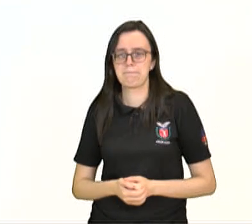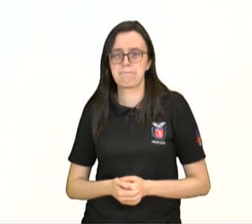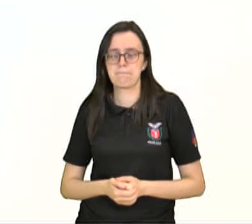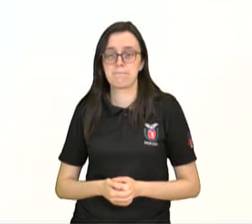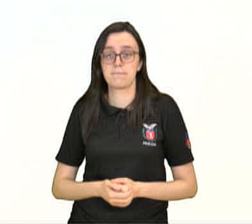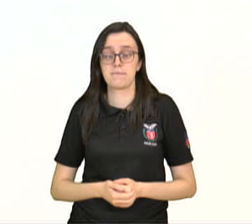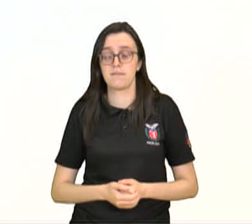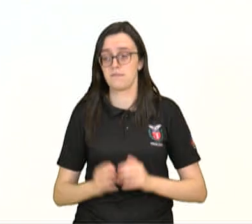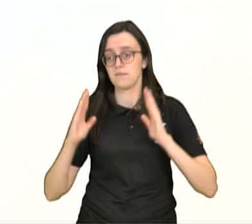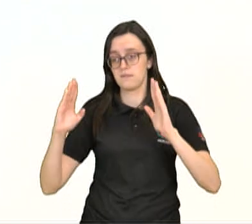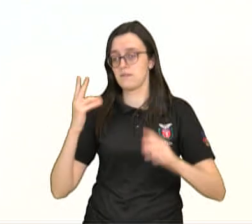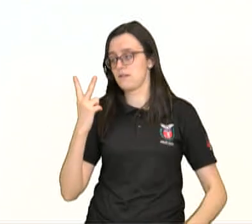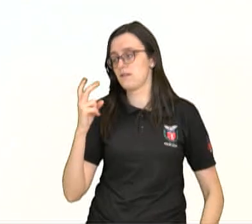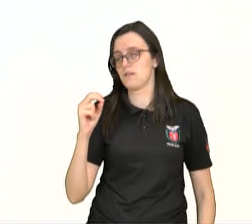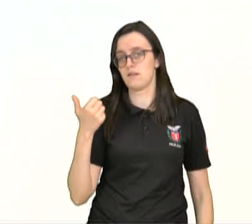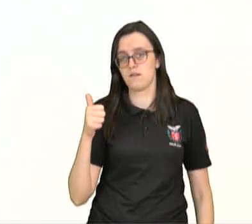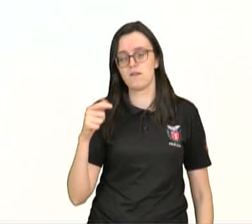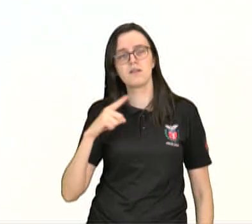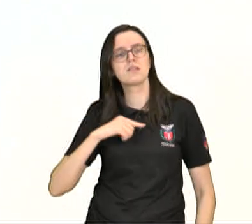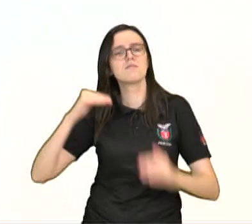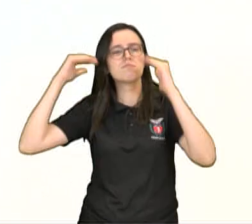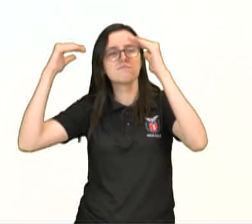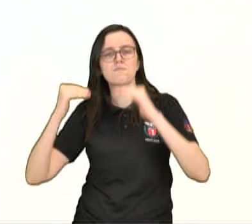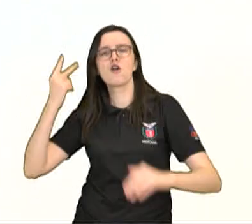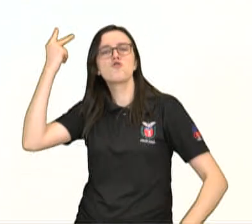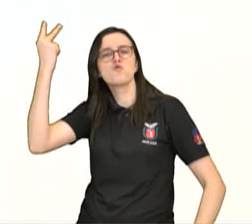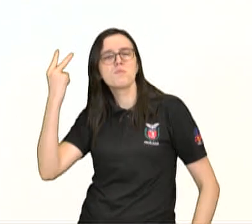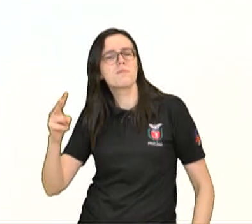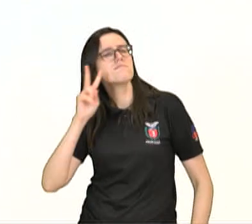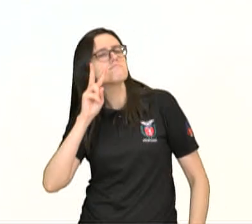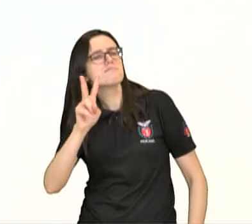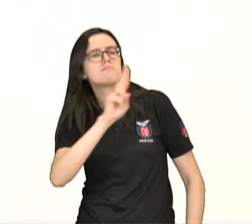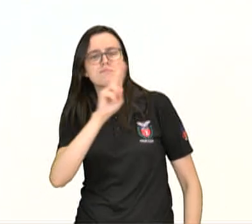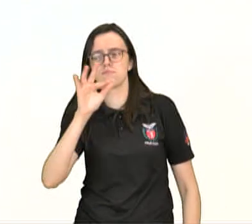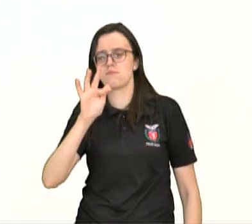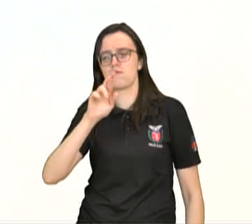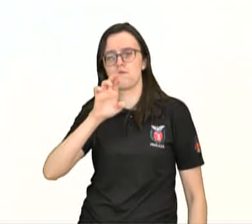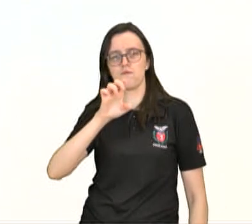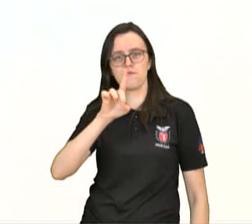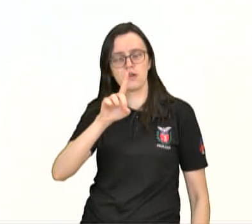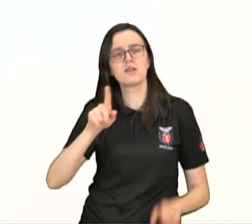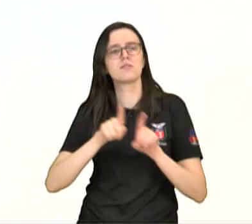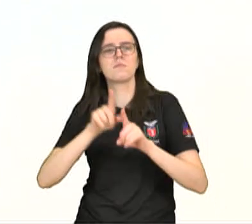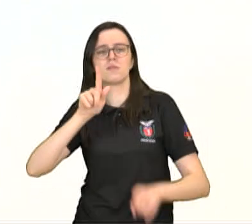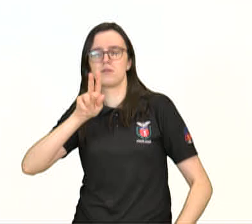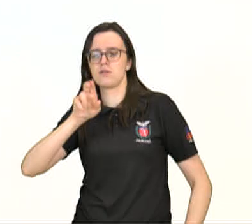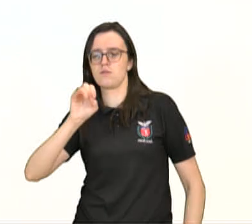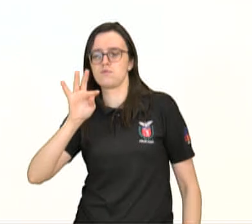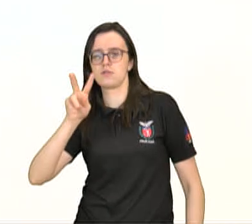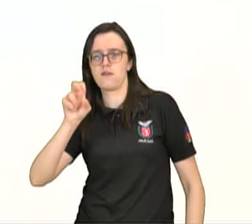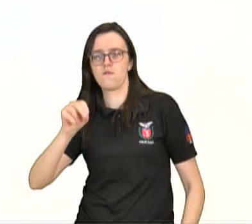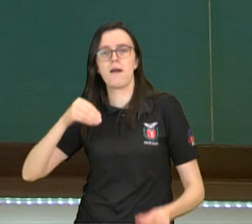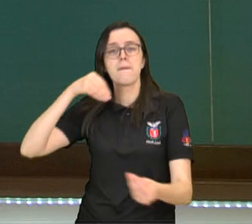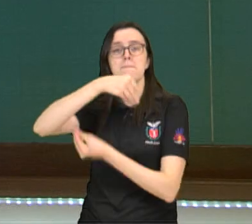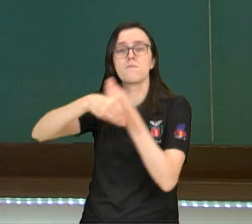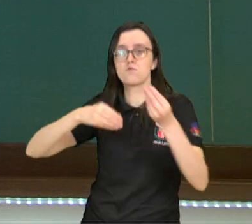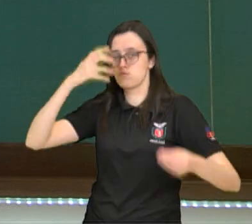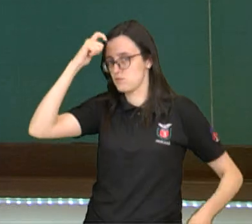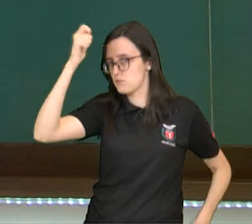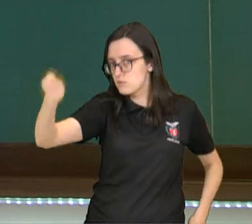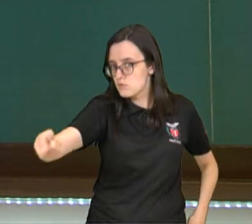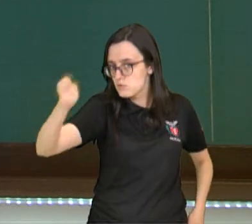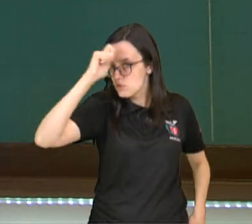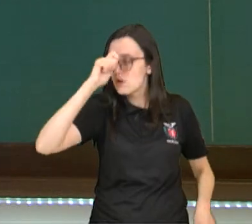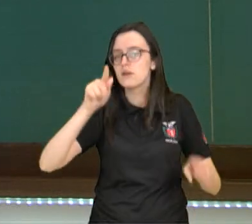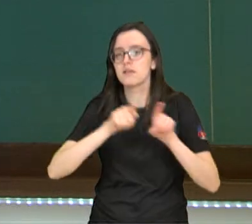Em 2011, Fred e Gustavo gravaram a primeira música misturando o sertanejo e a bachata. O nome dessa música era Jejum